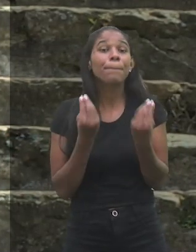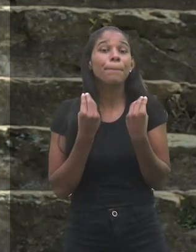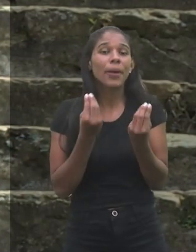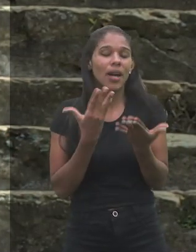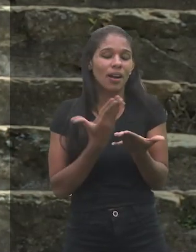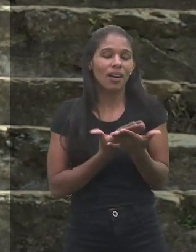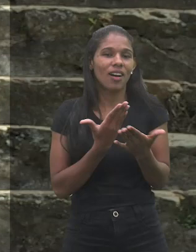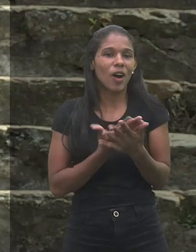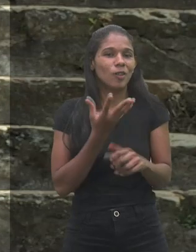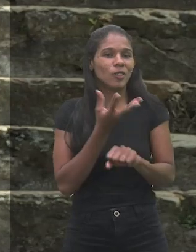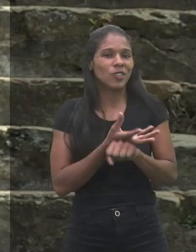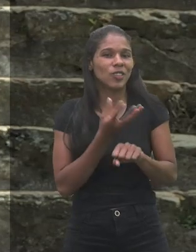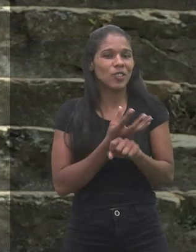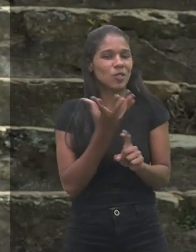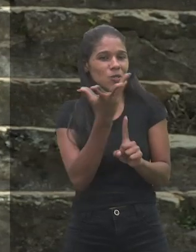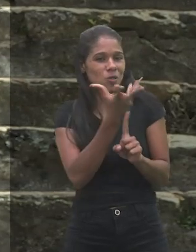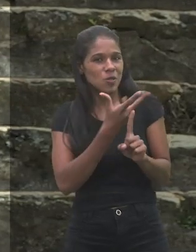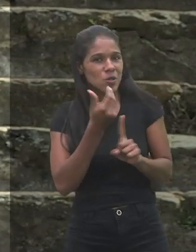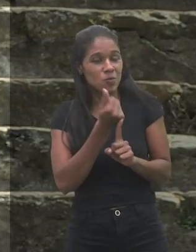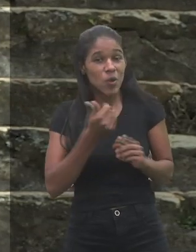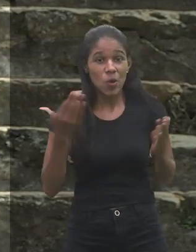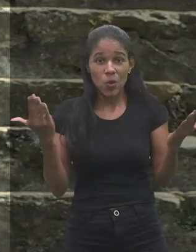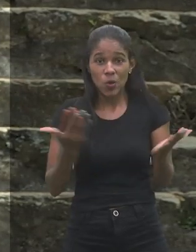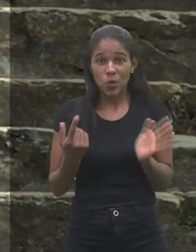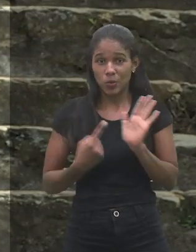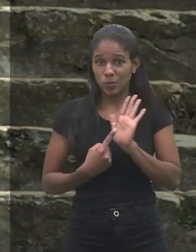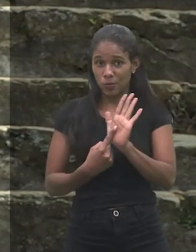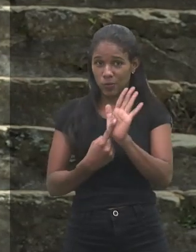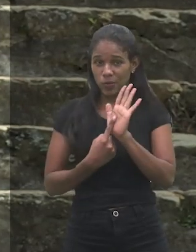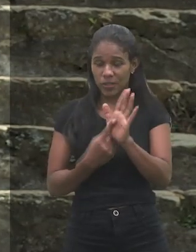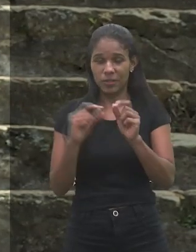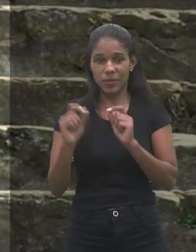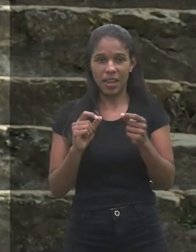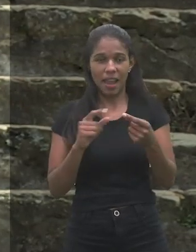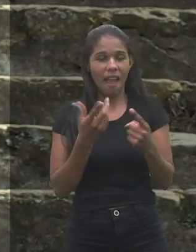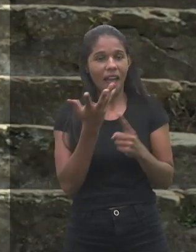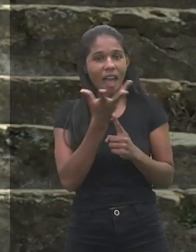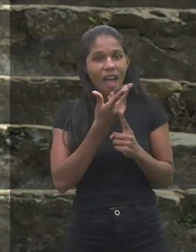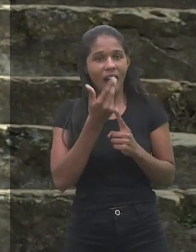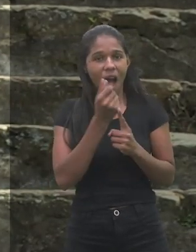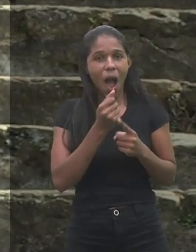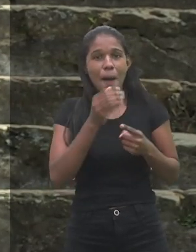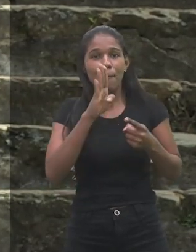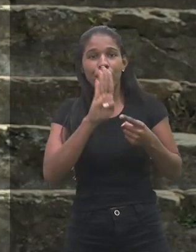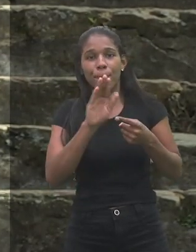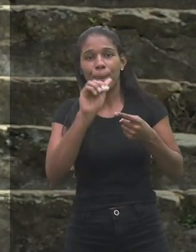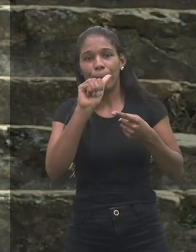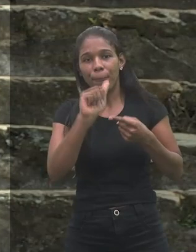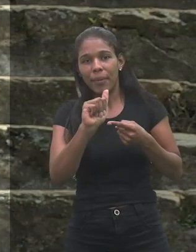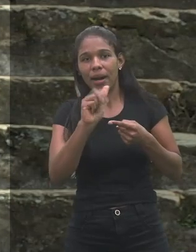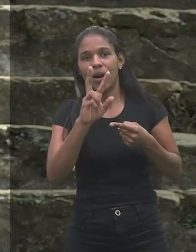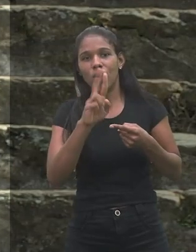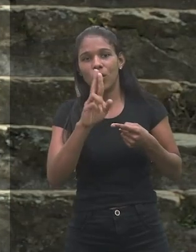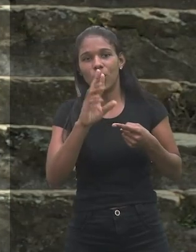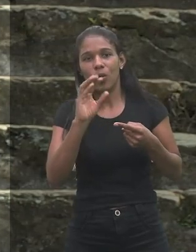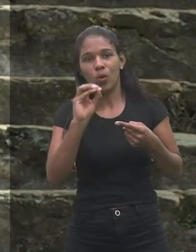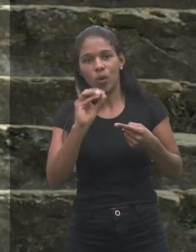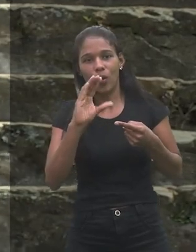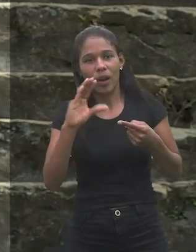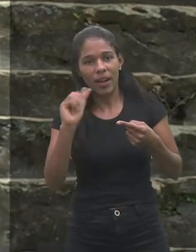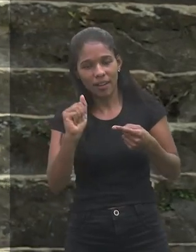a arte barroca e o seu principal expositor, Antônio Francisco de Lisboa, mais conhecido como